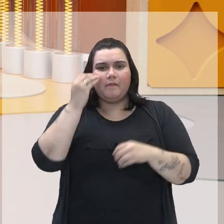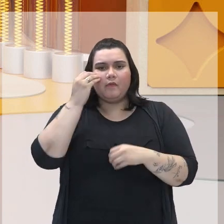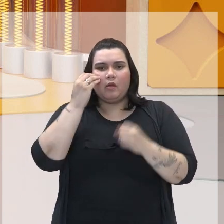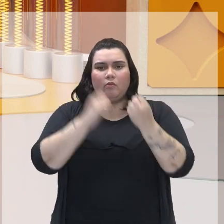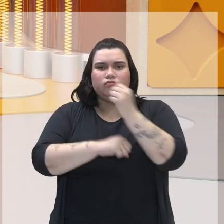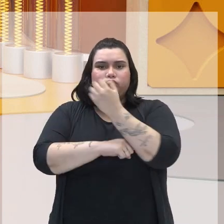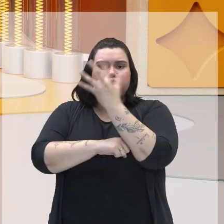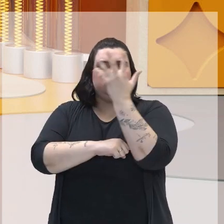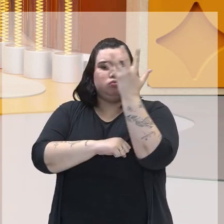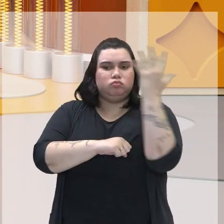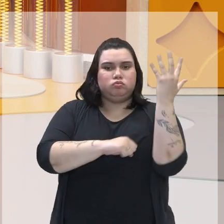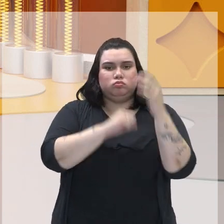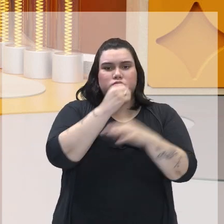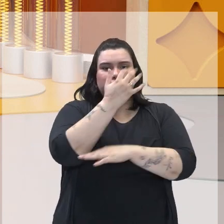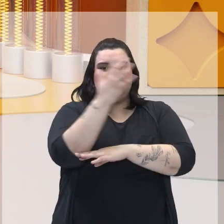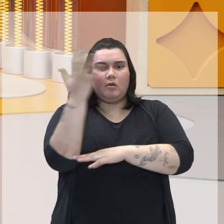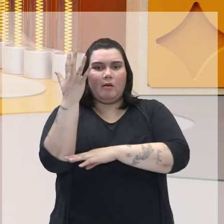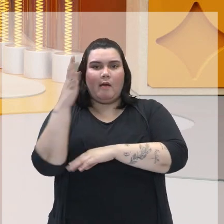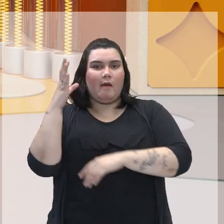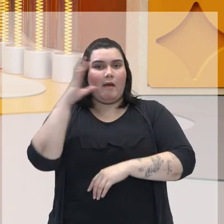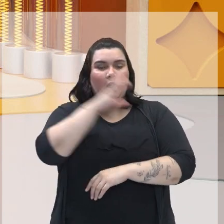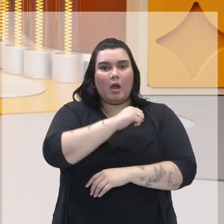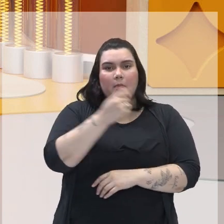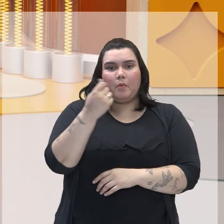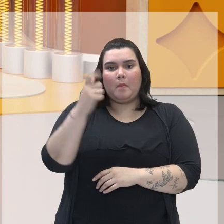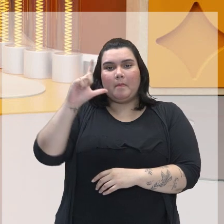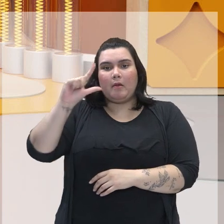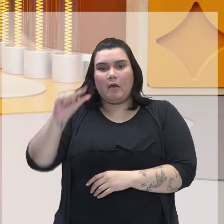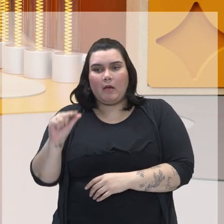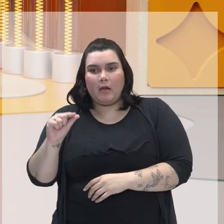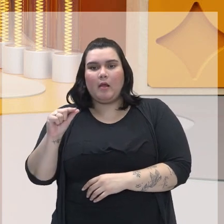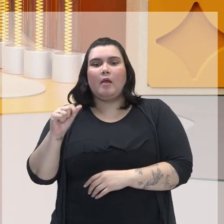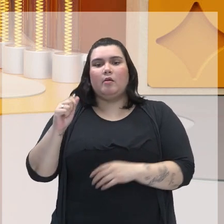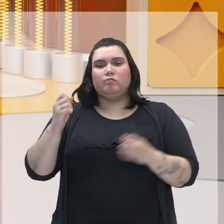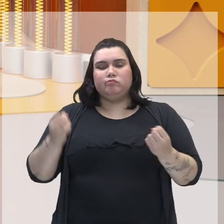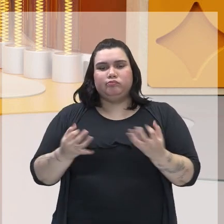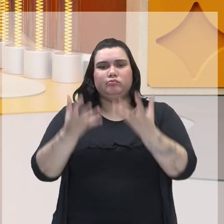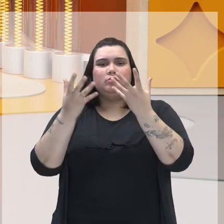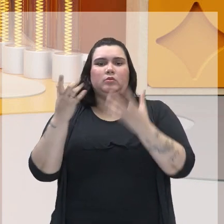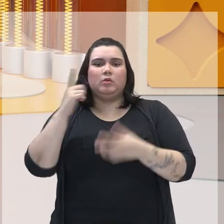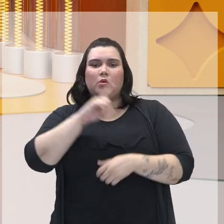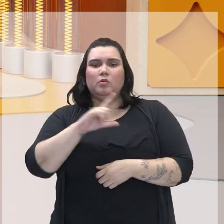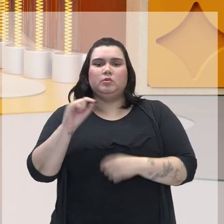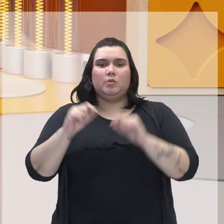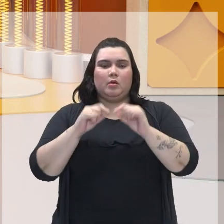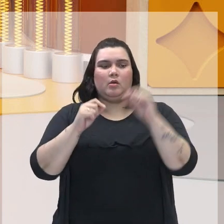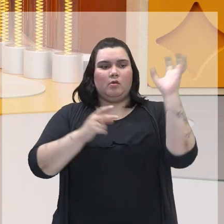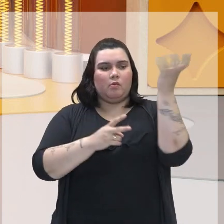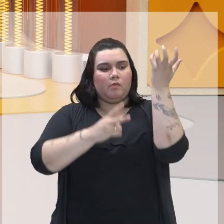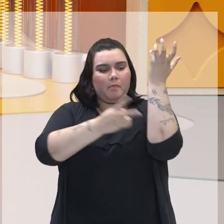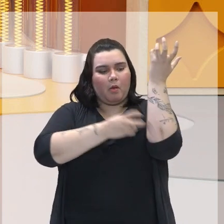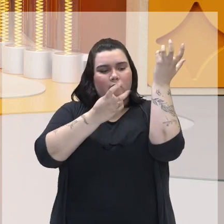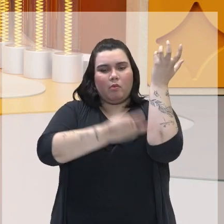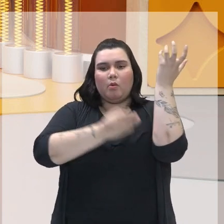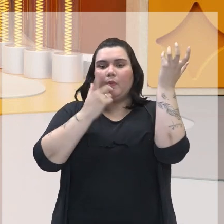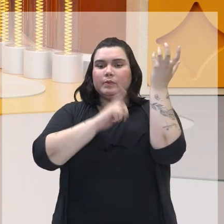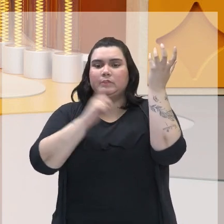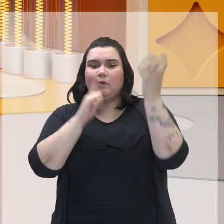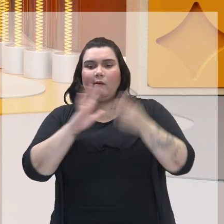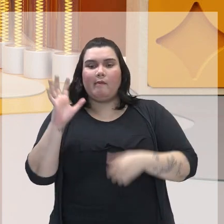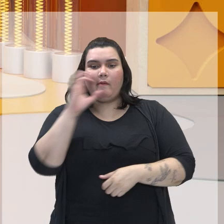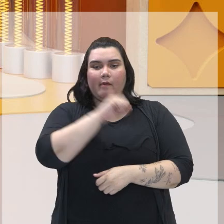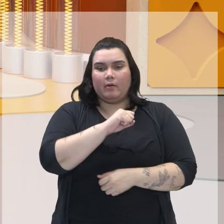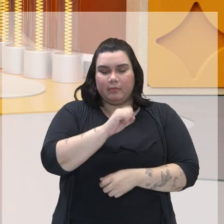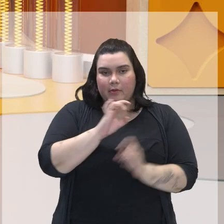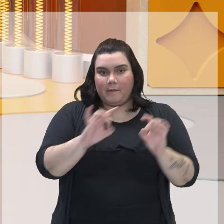coleta. Então era mais rápido, mais barato, menos custo e colocava mais leite de seringa no mercado ali, né? A